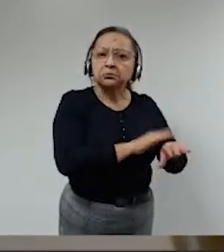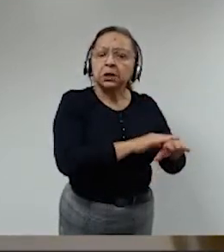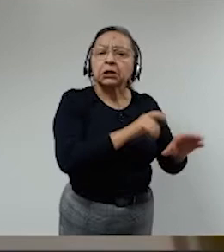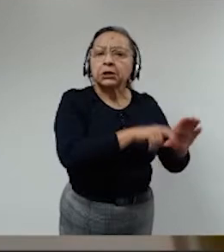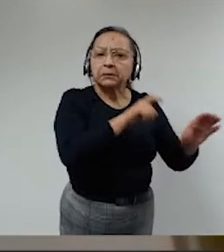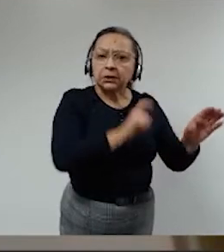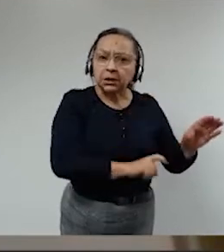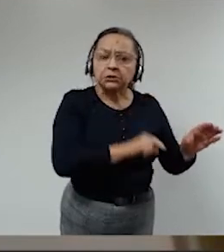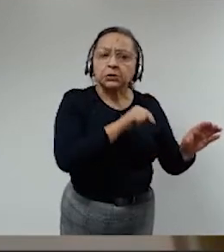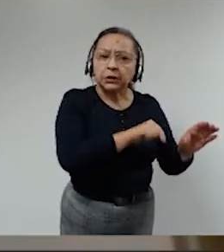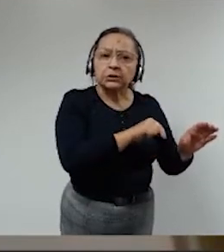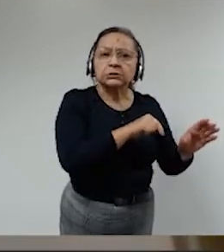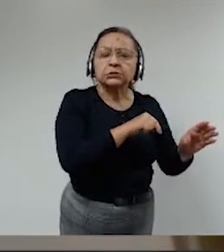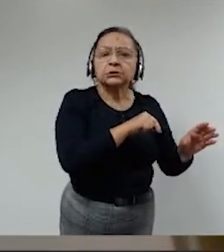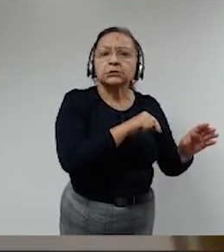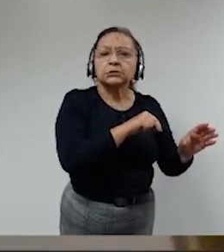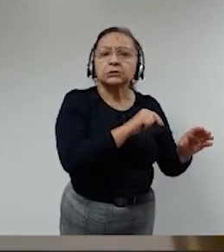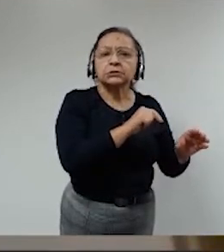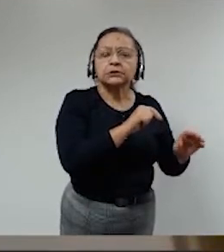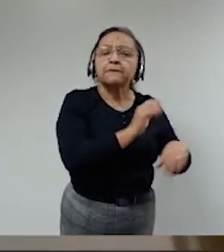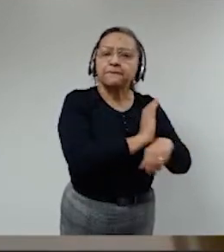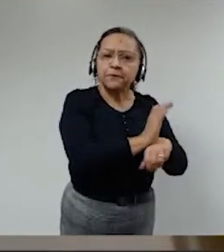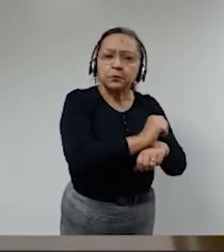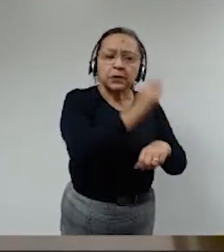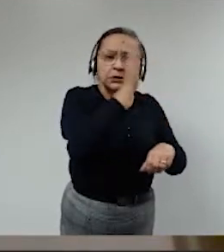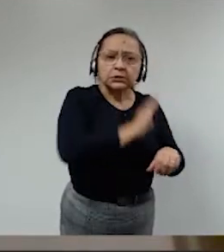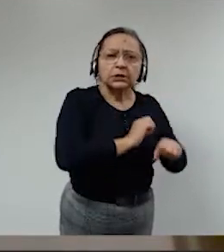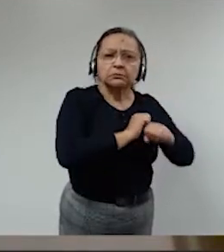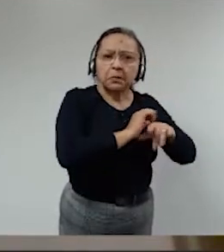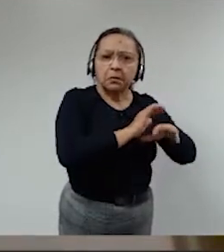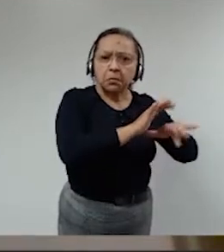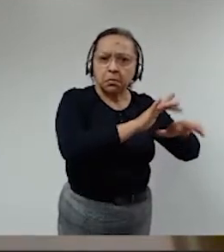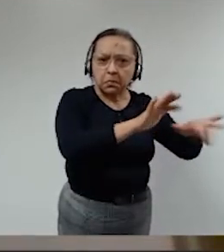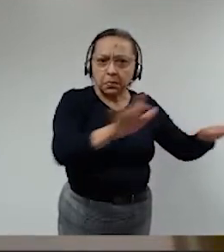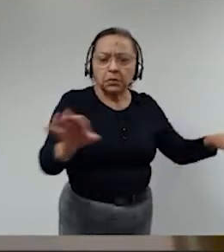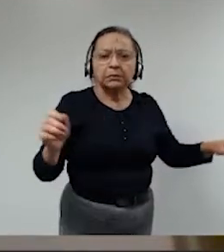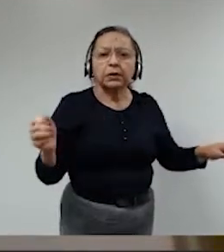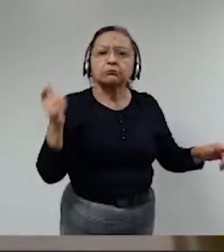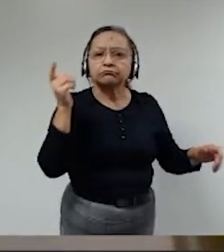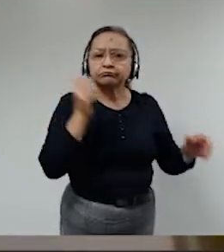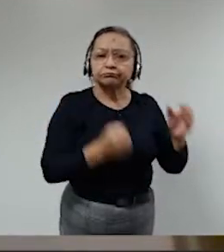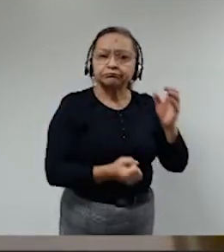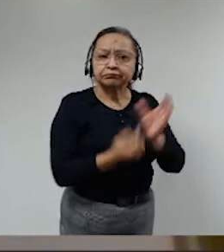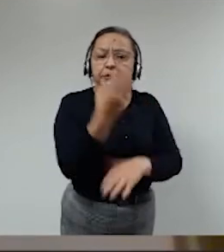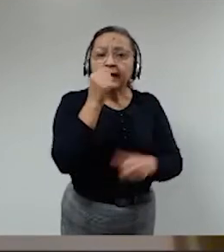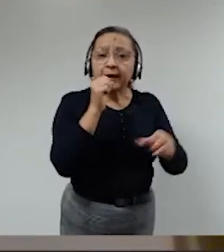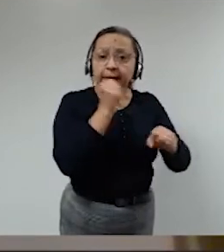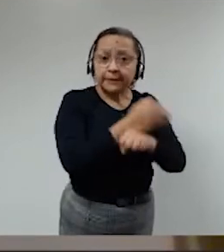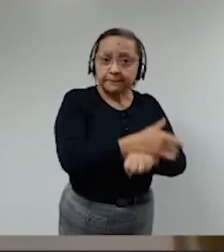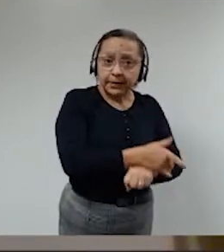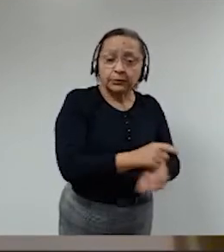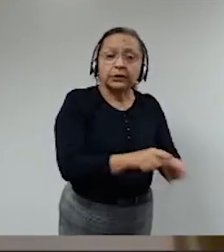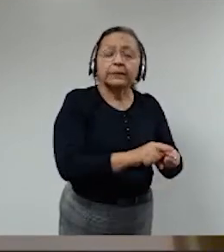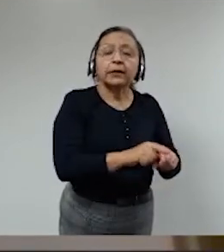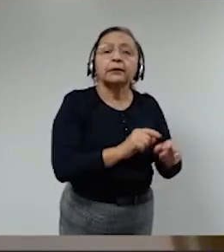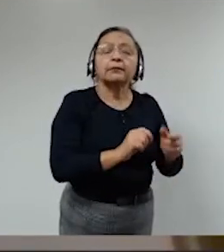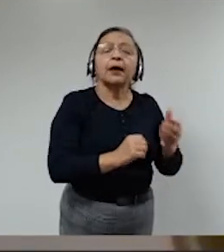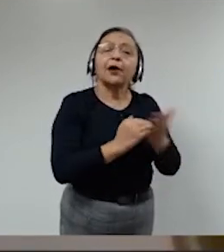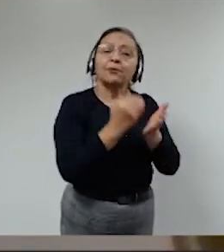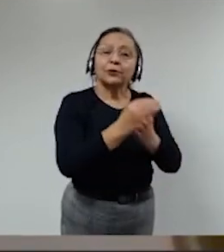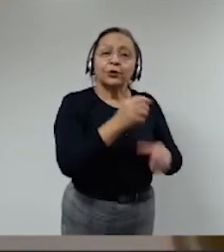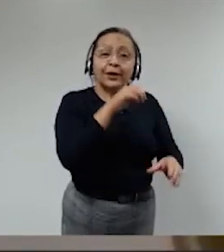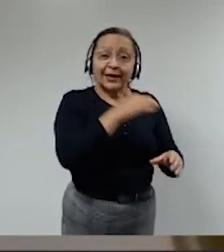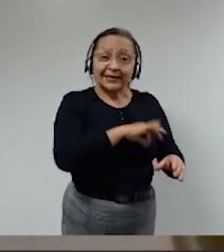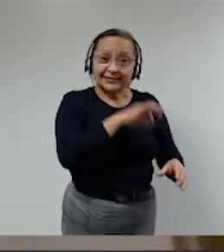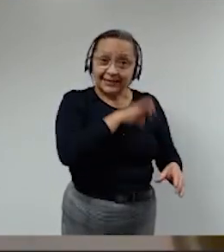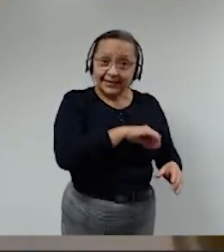brasileiras circulam e geraram empregos, geraram receita, isso dinamiza diversos setores da indústria